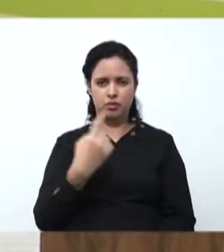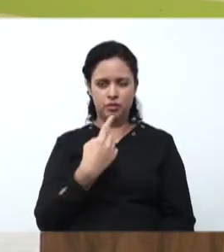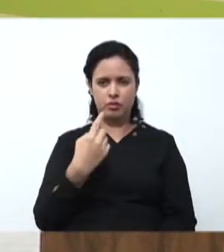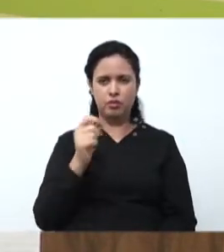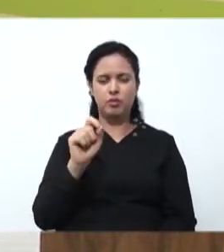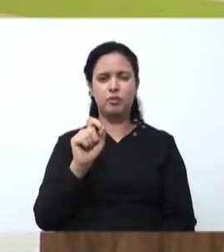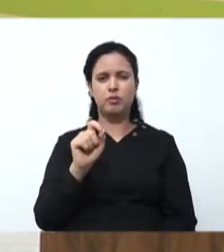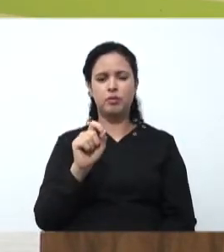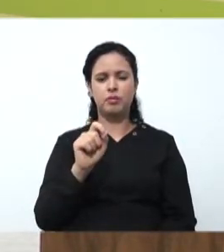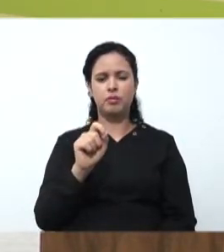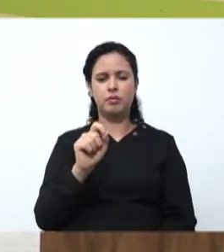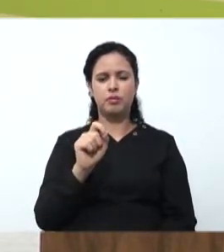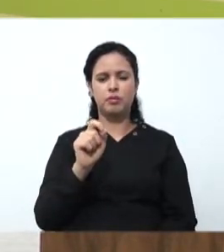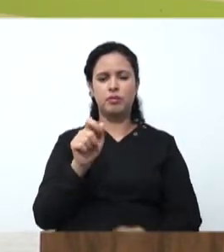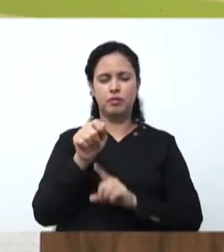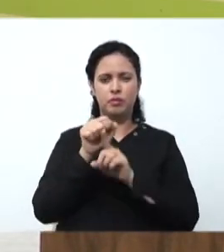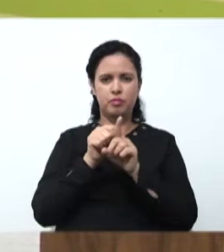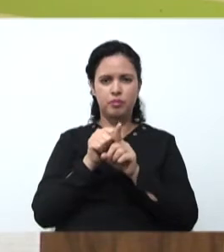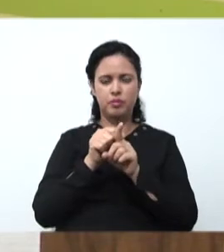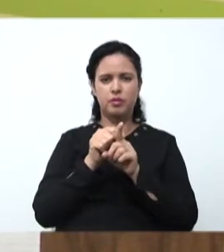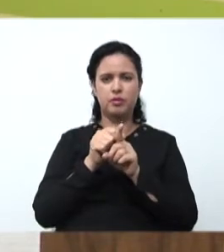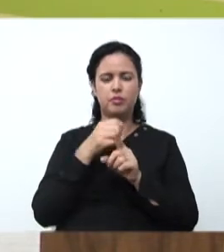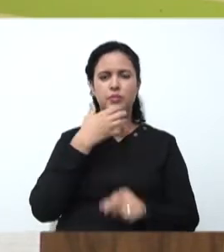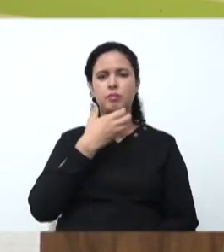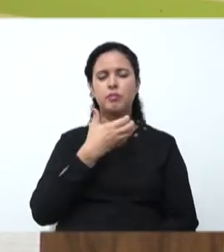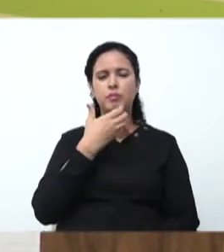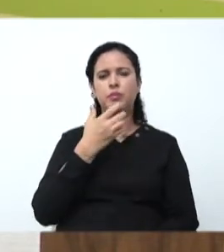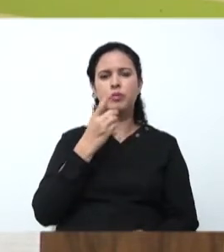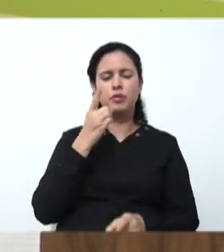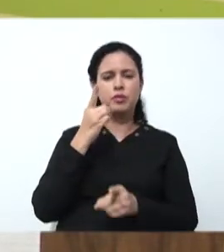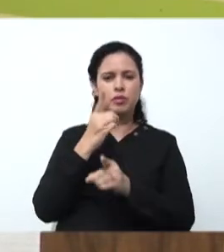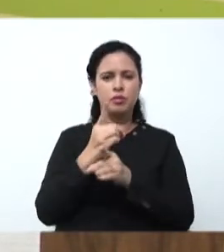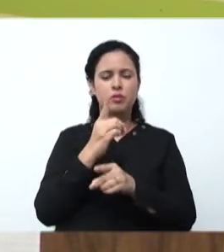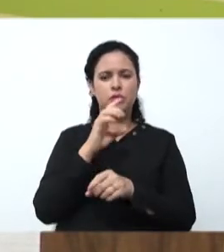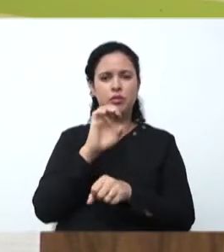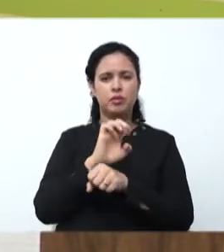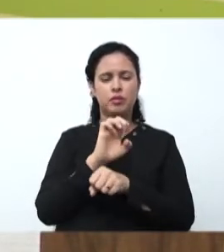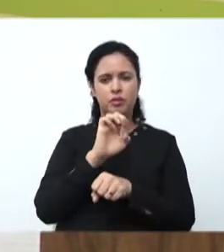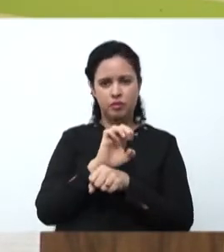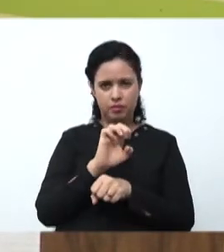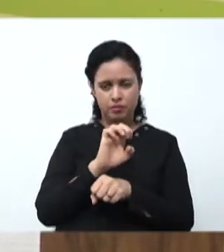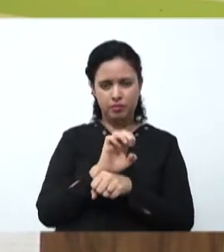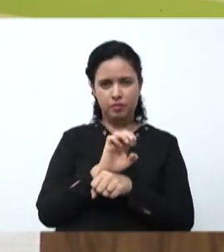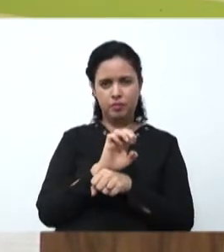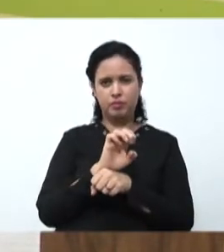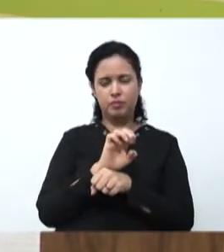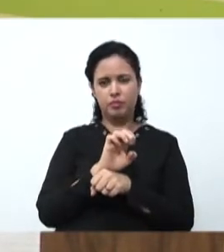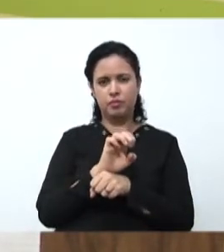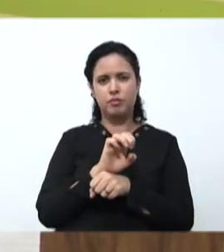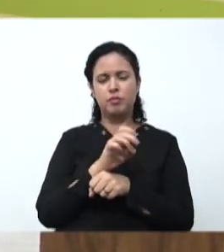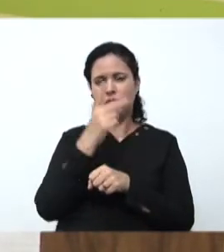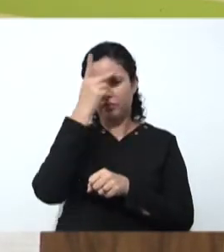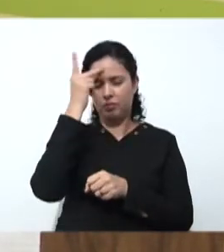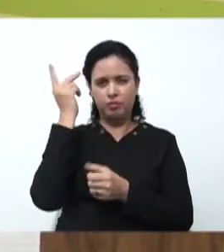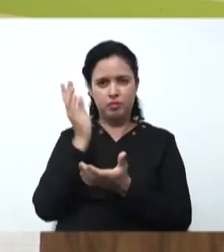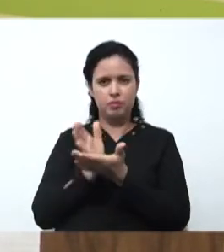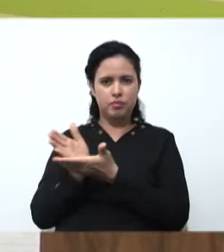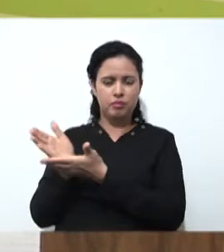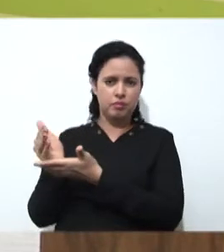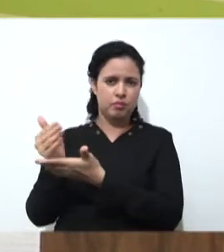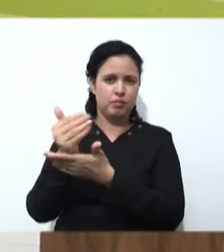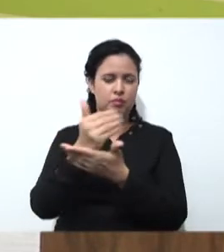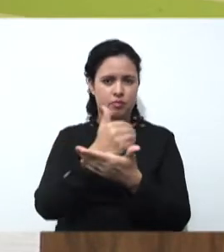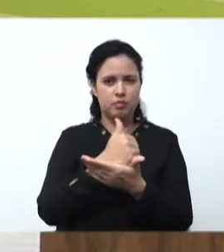participamos, no mês de dezembro, né, do encontro estadual dos catadores de materiais recicláveis, que ocorreu na Universidade Federal